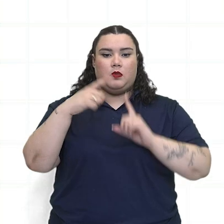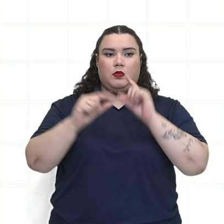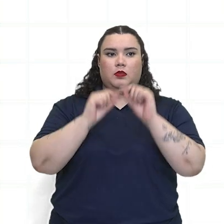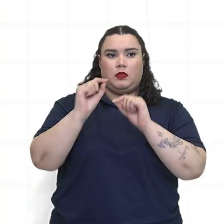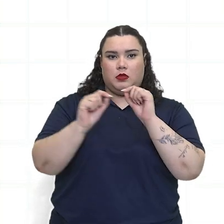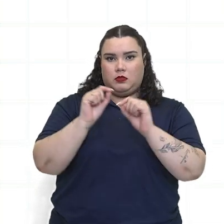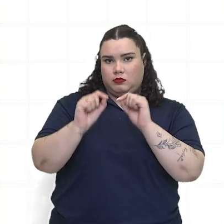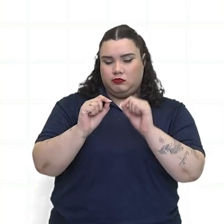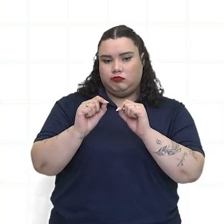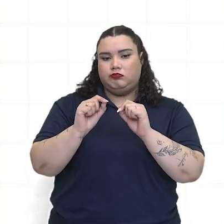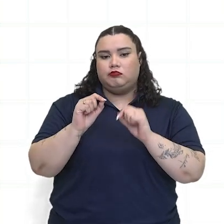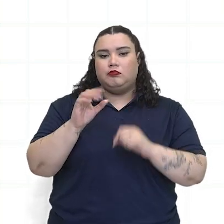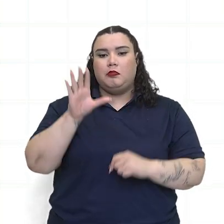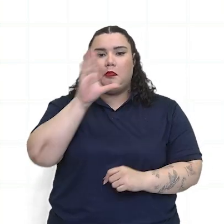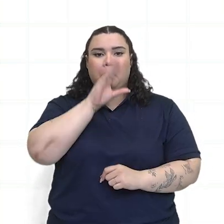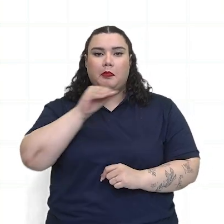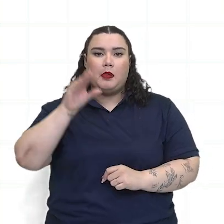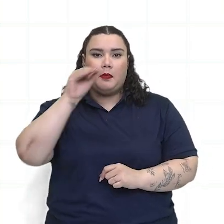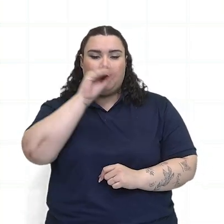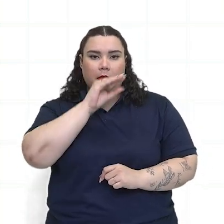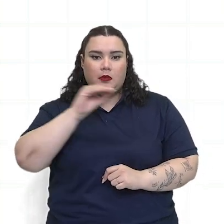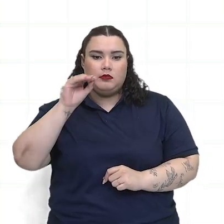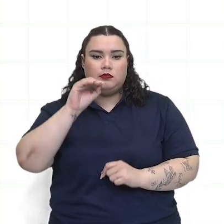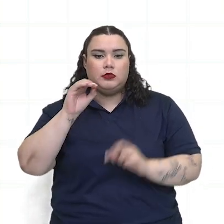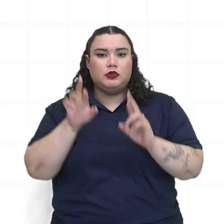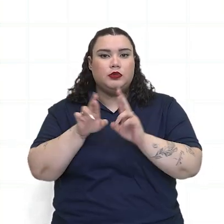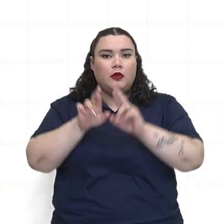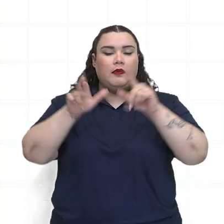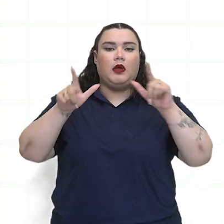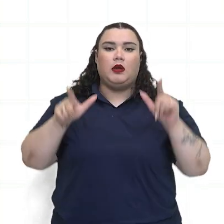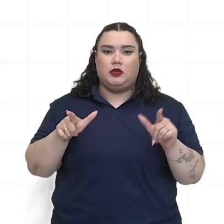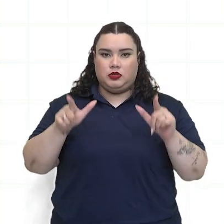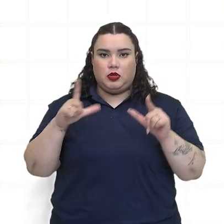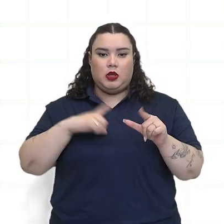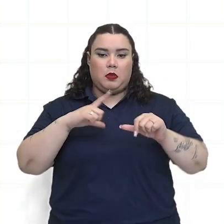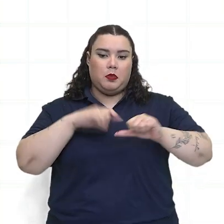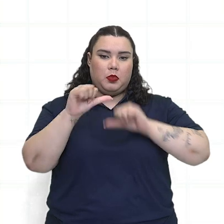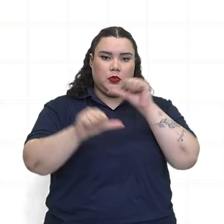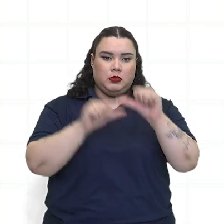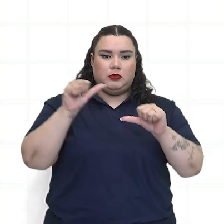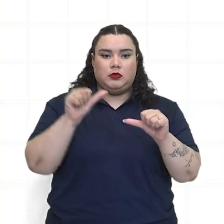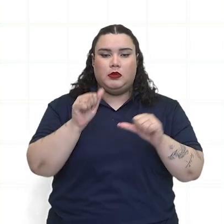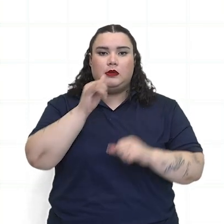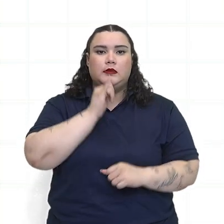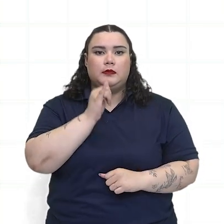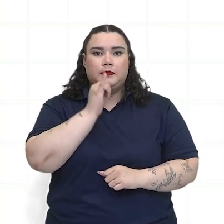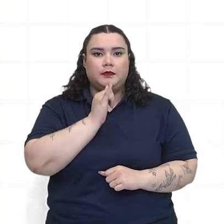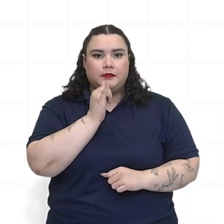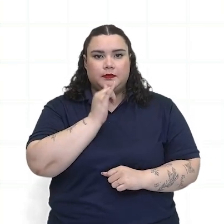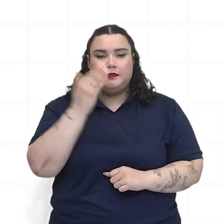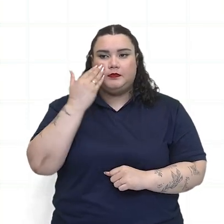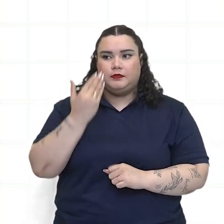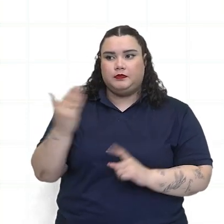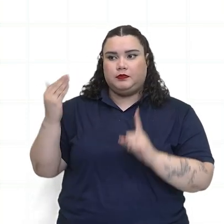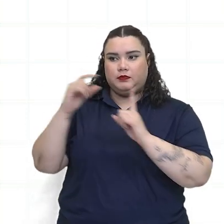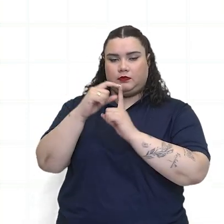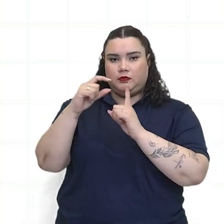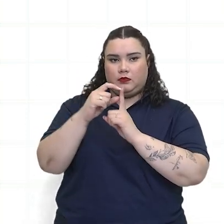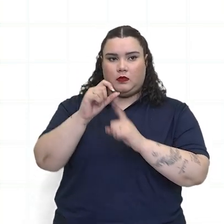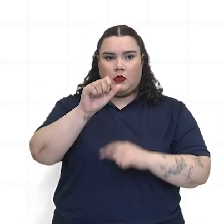ficar pronunciada com uma alteração, com uma modificação. Exemplo, a